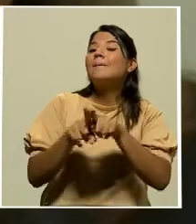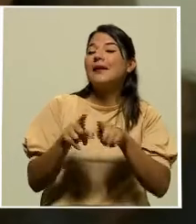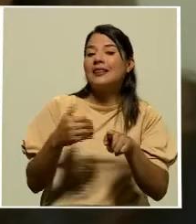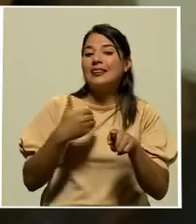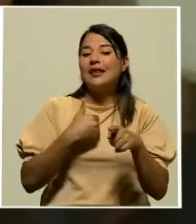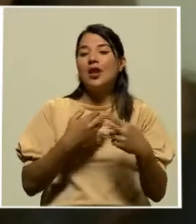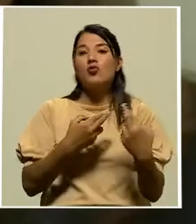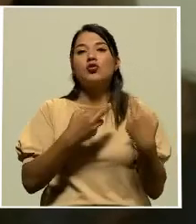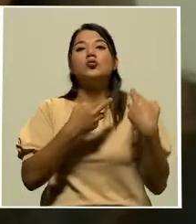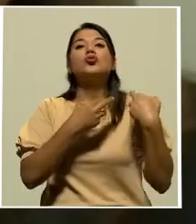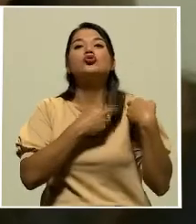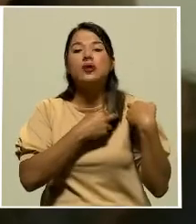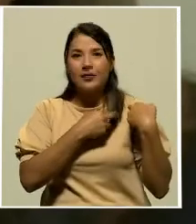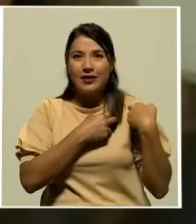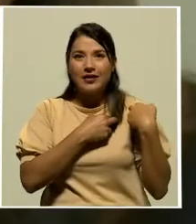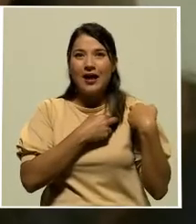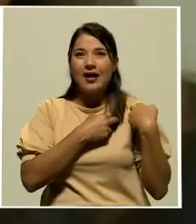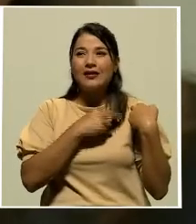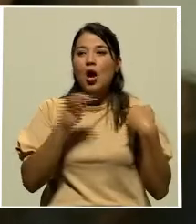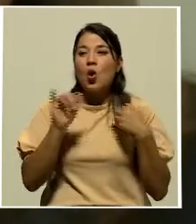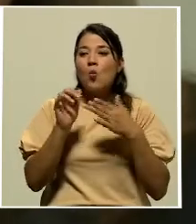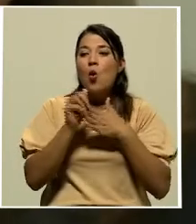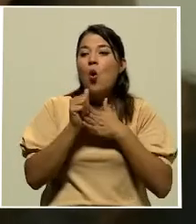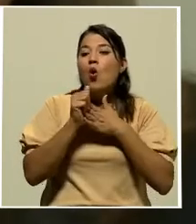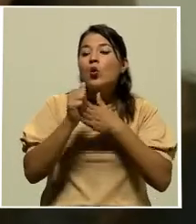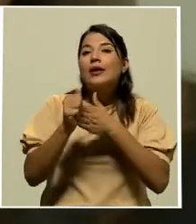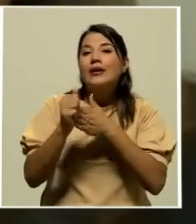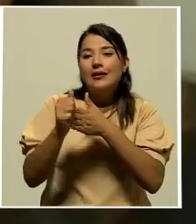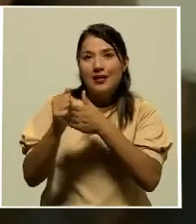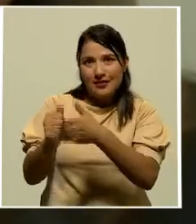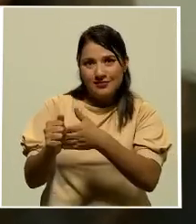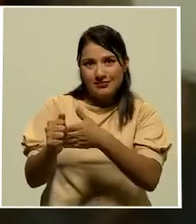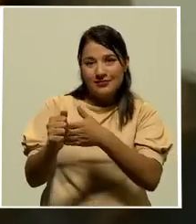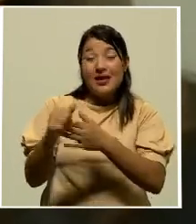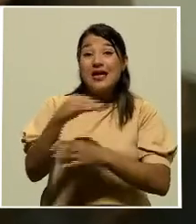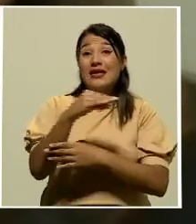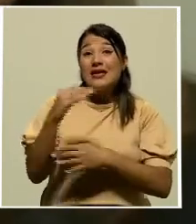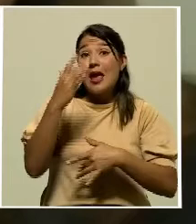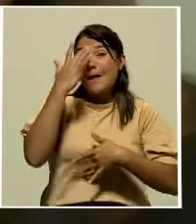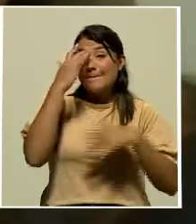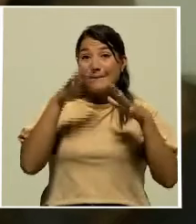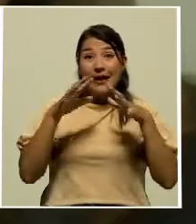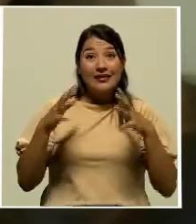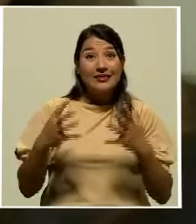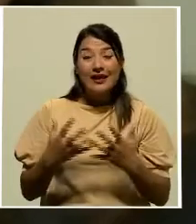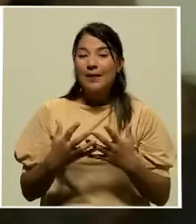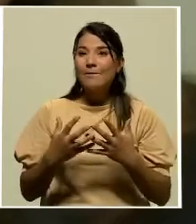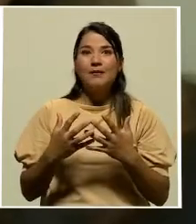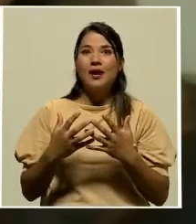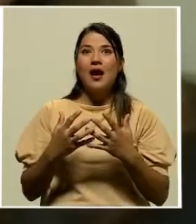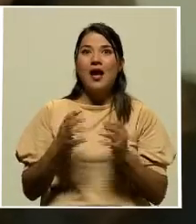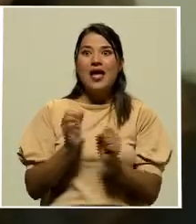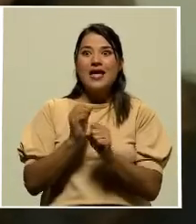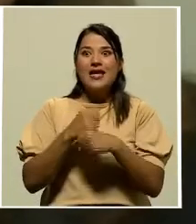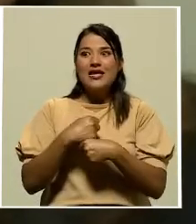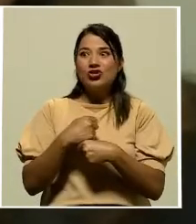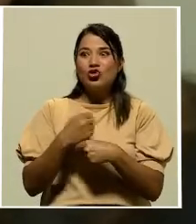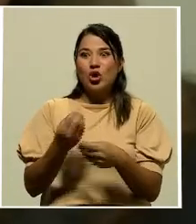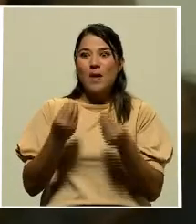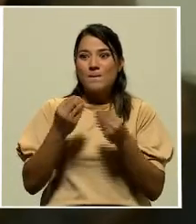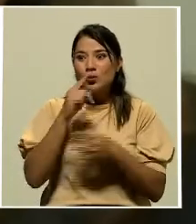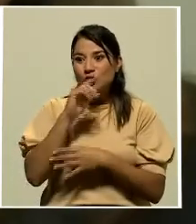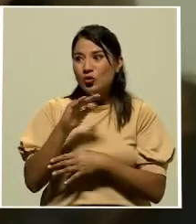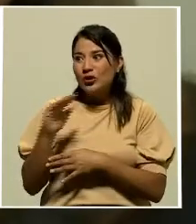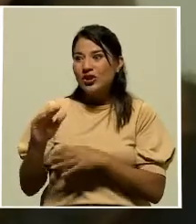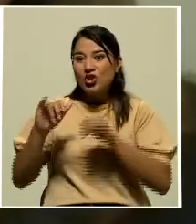función de ser un vector orientador, y la pandemia dejó a un montón de estas